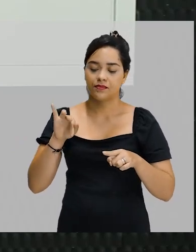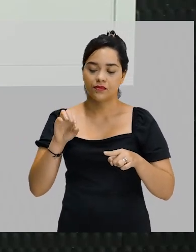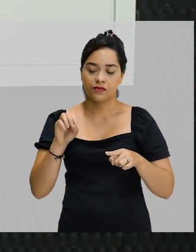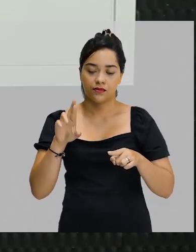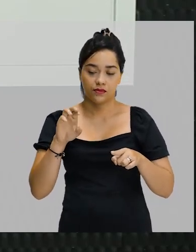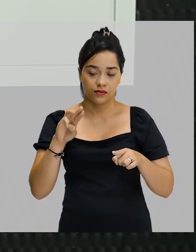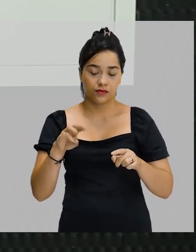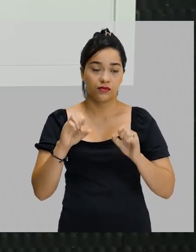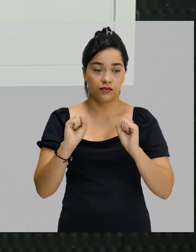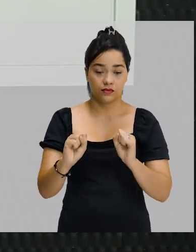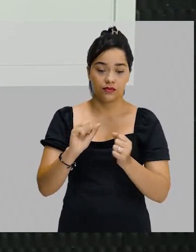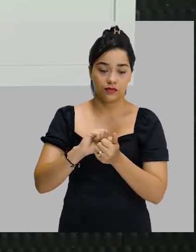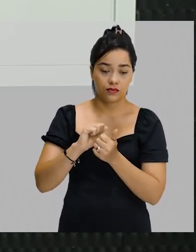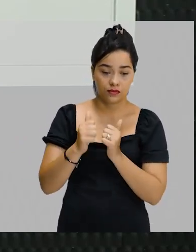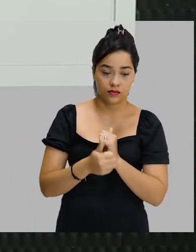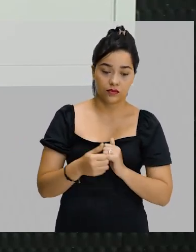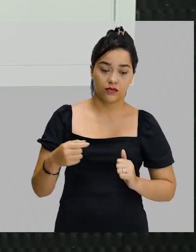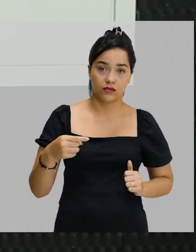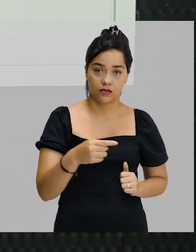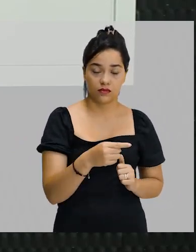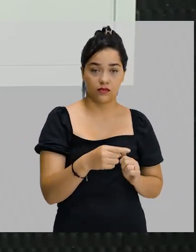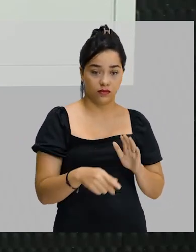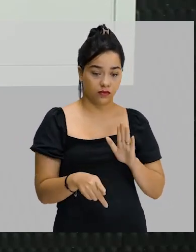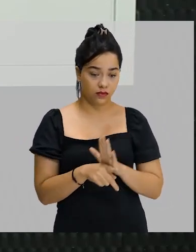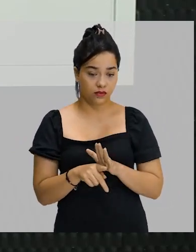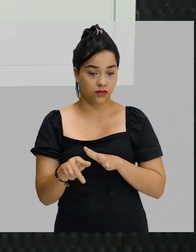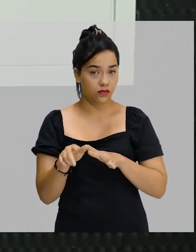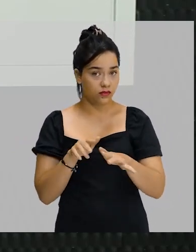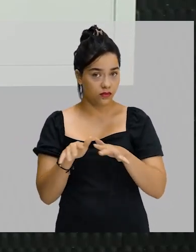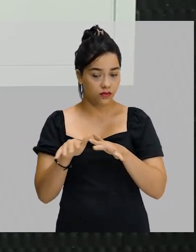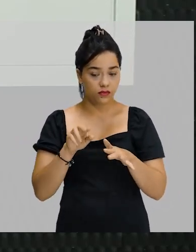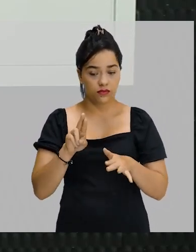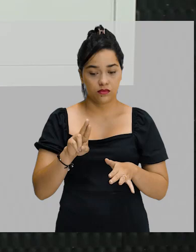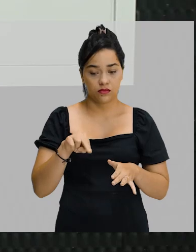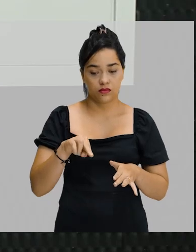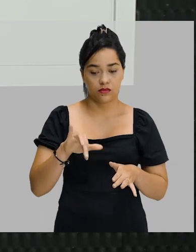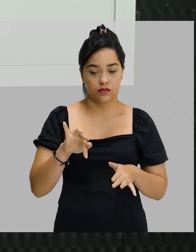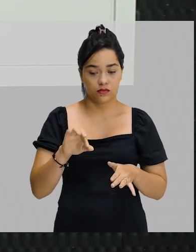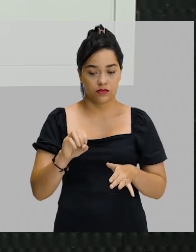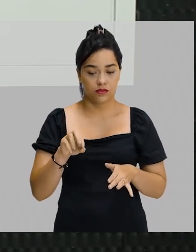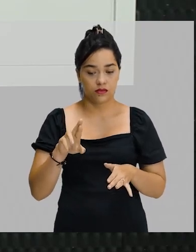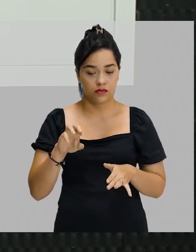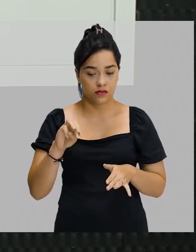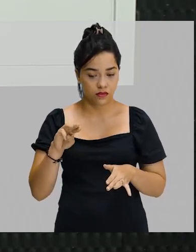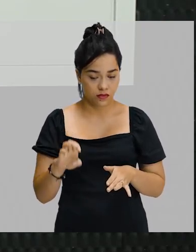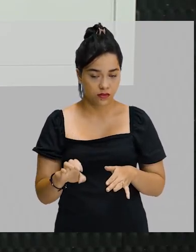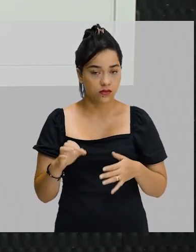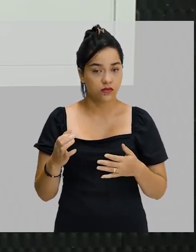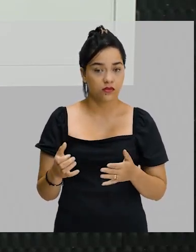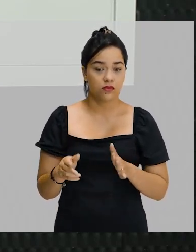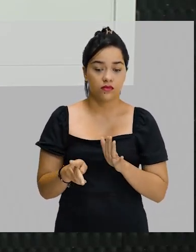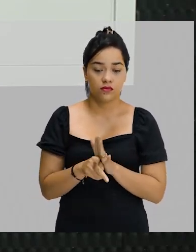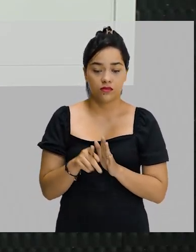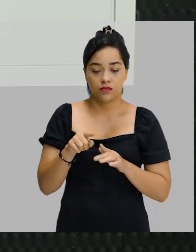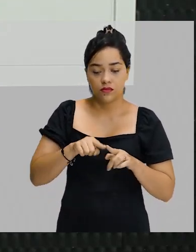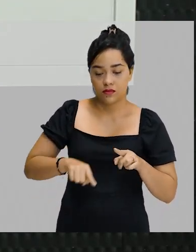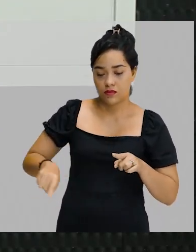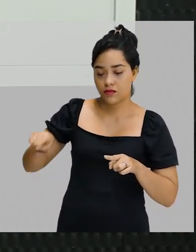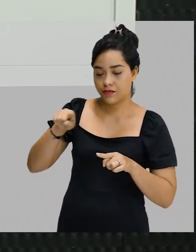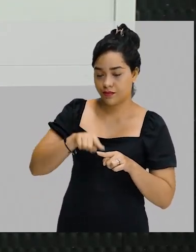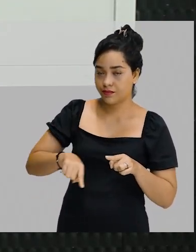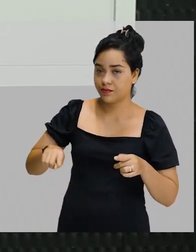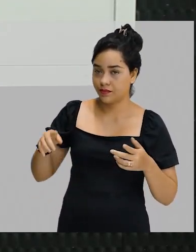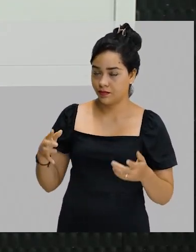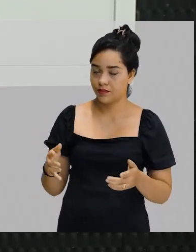adaptar aquela função do movimento uniforme para o circular.